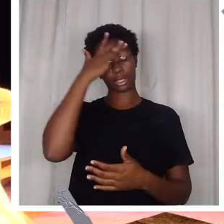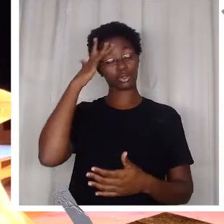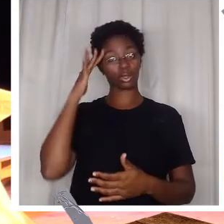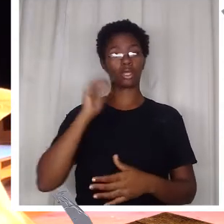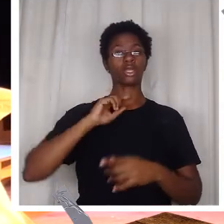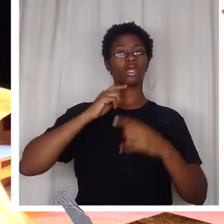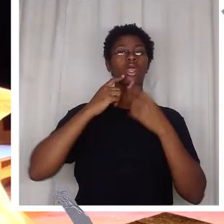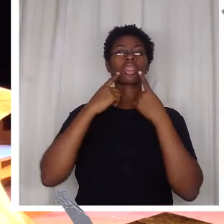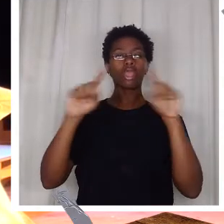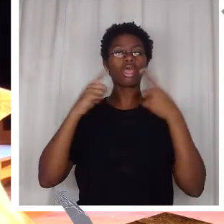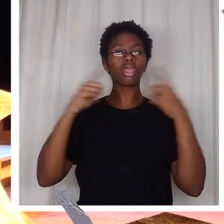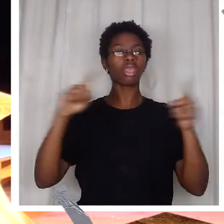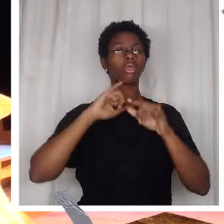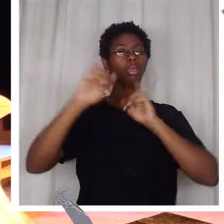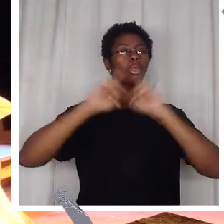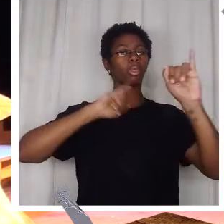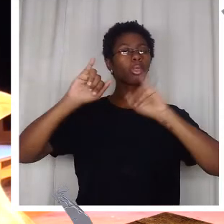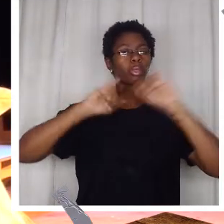denunciou